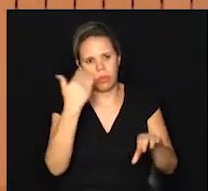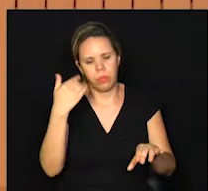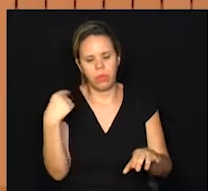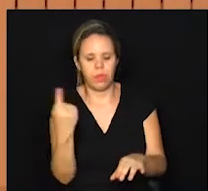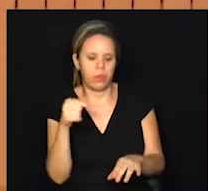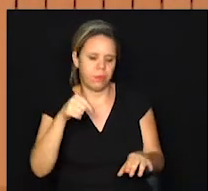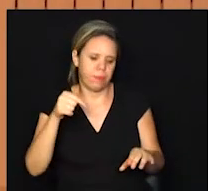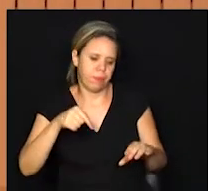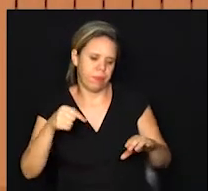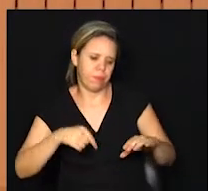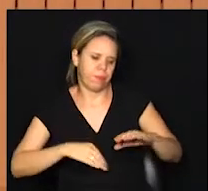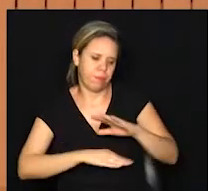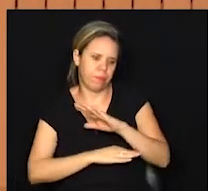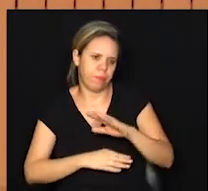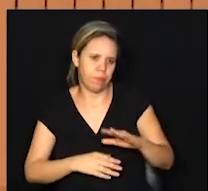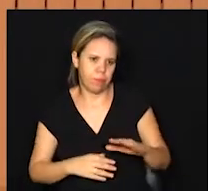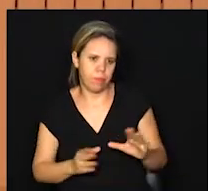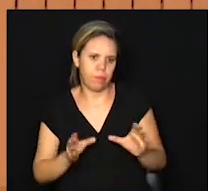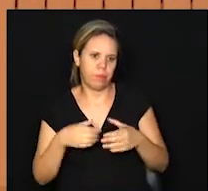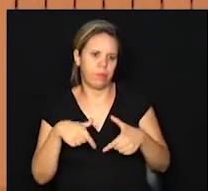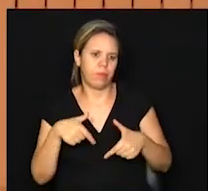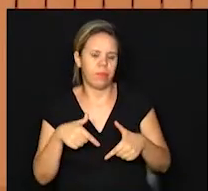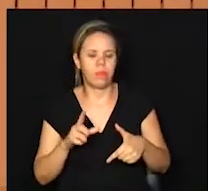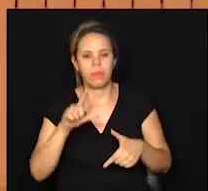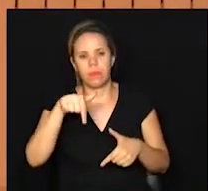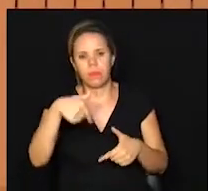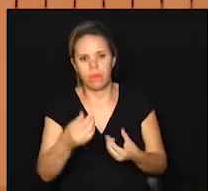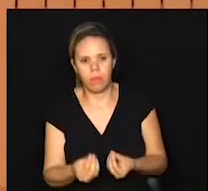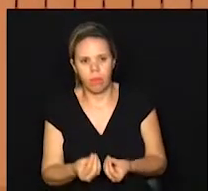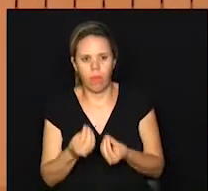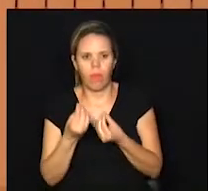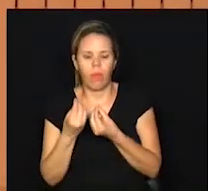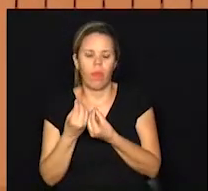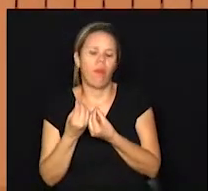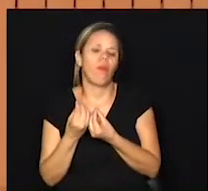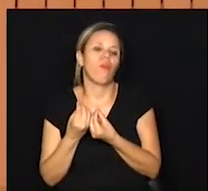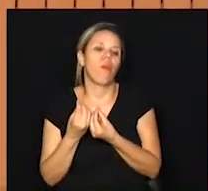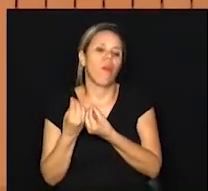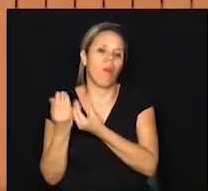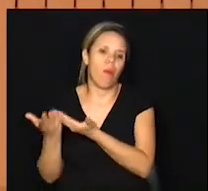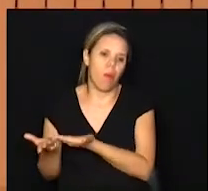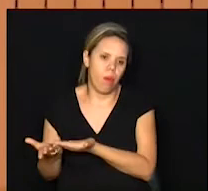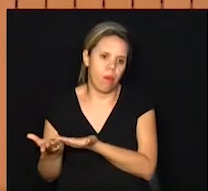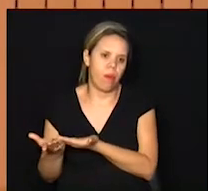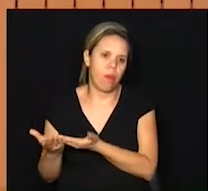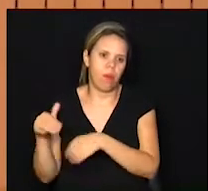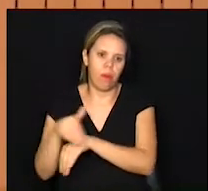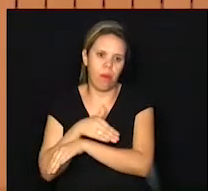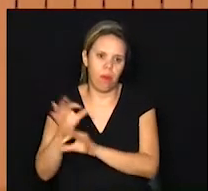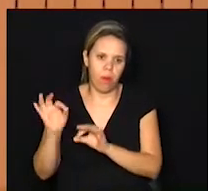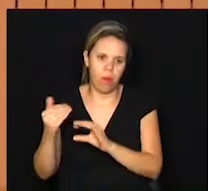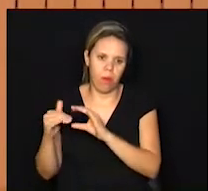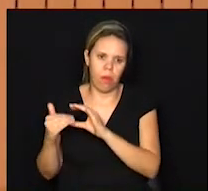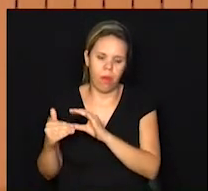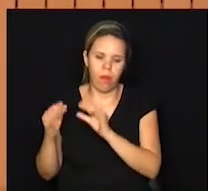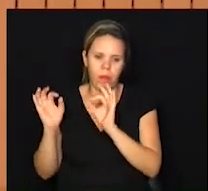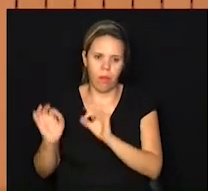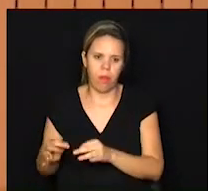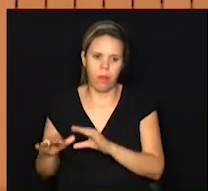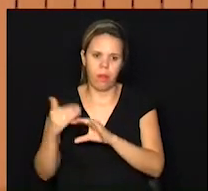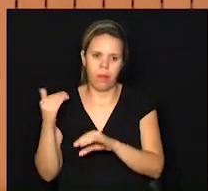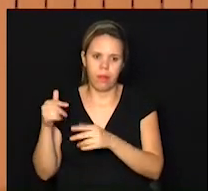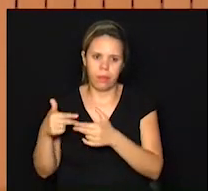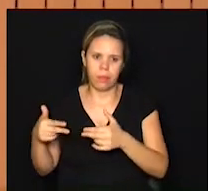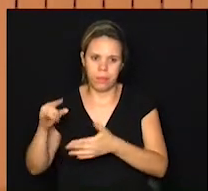aqui para a comissão, depois eu mando o endereço onde a gente possa receber